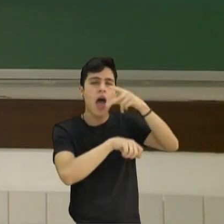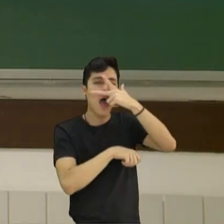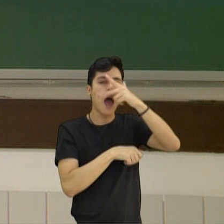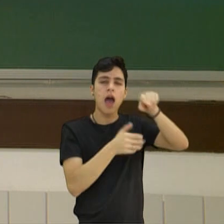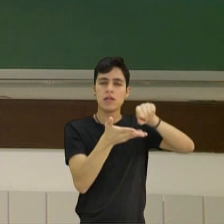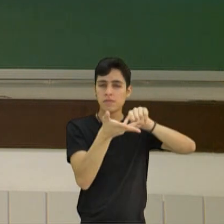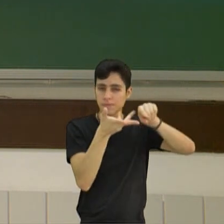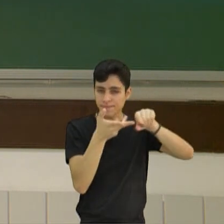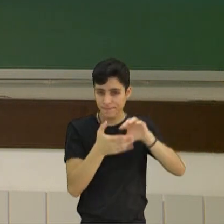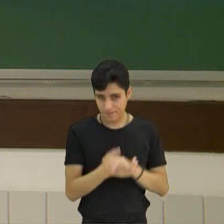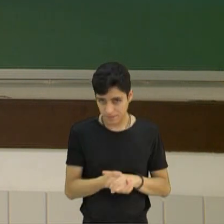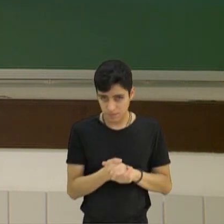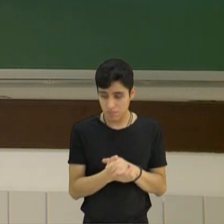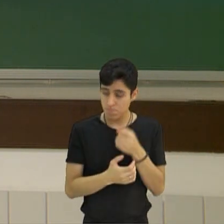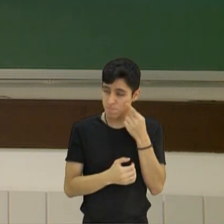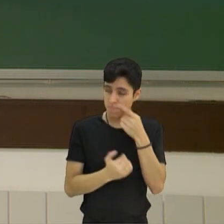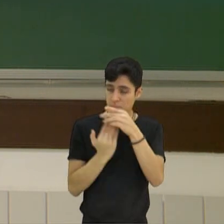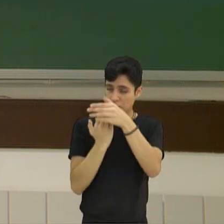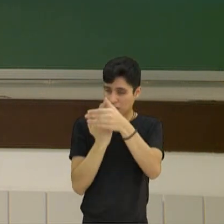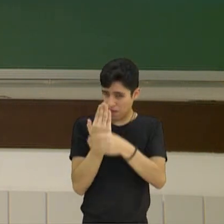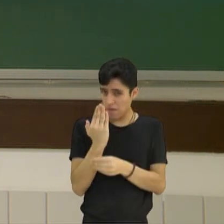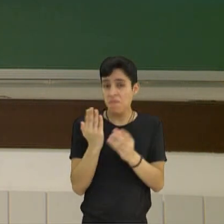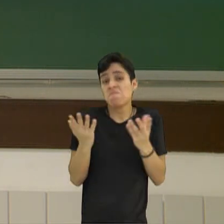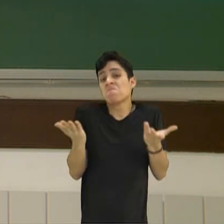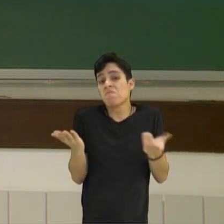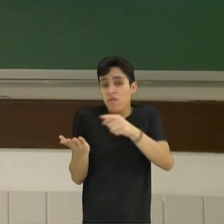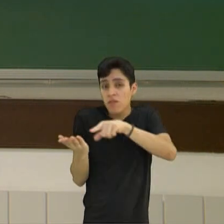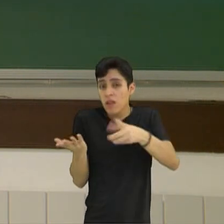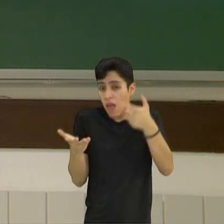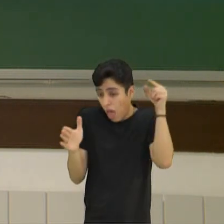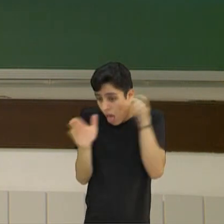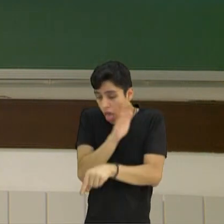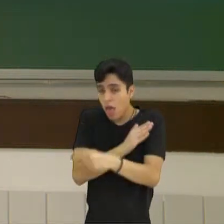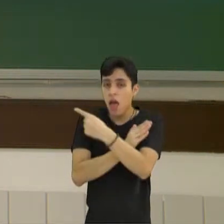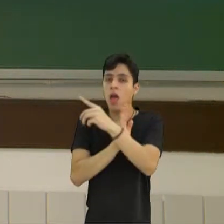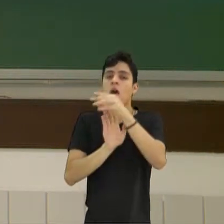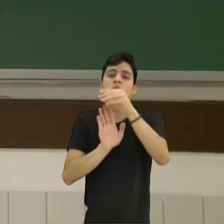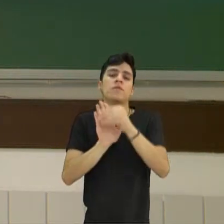Temos ainda as referências, se você quiser se aprofundar sobre esse conteúdo.